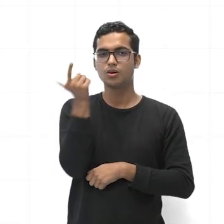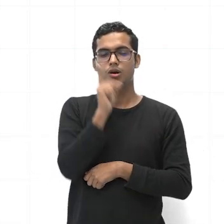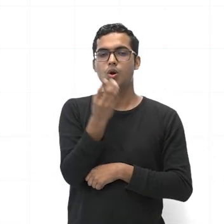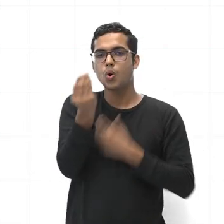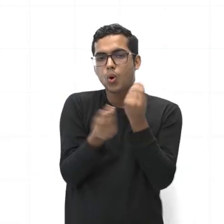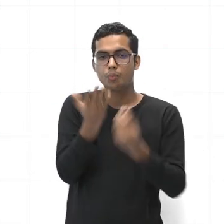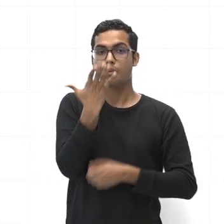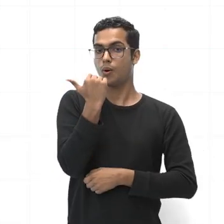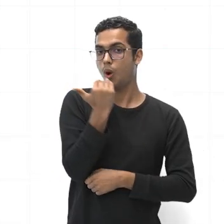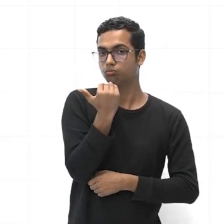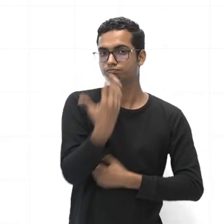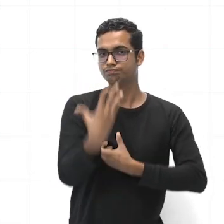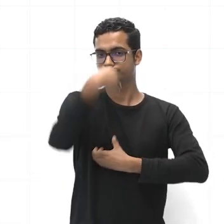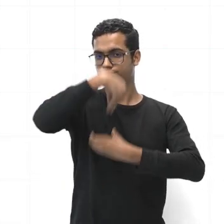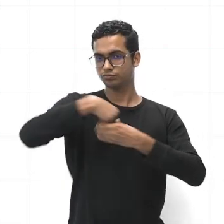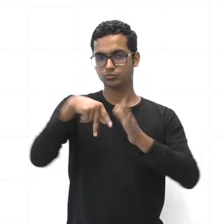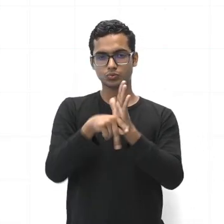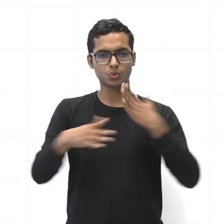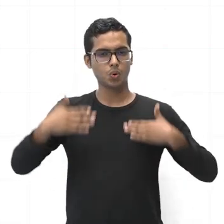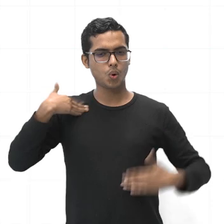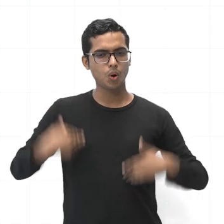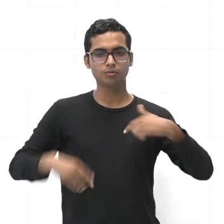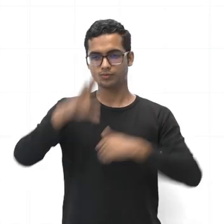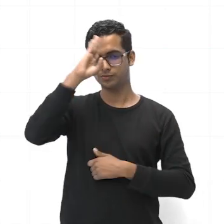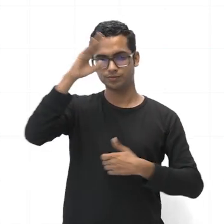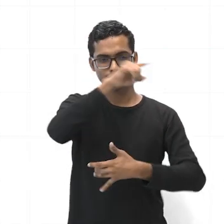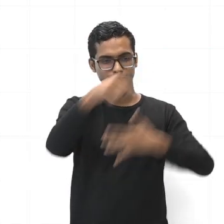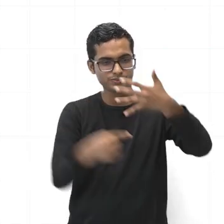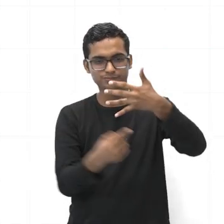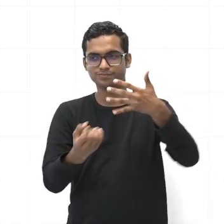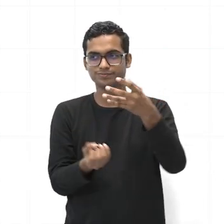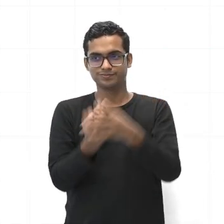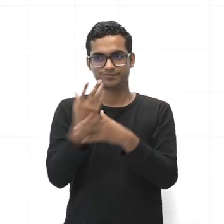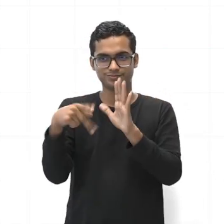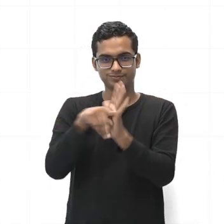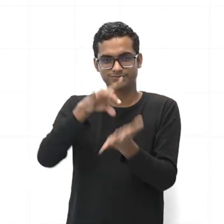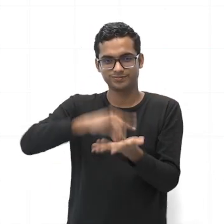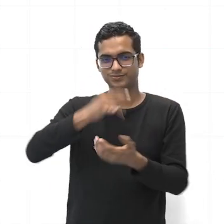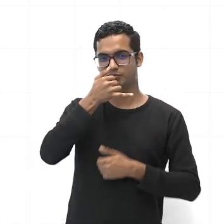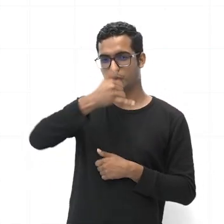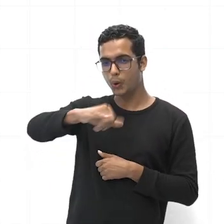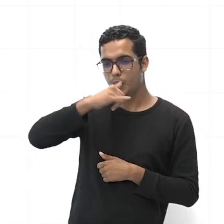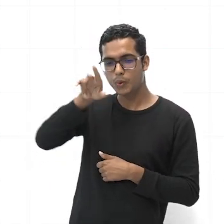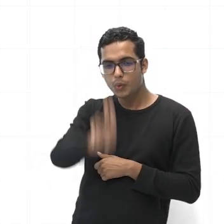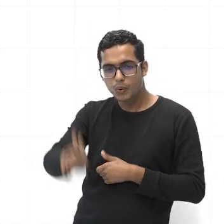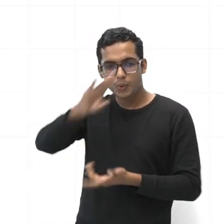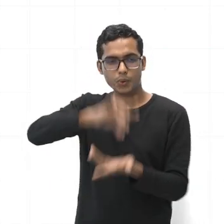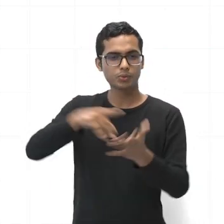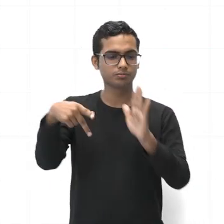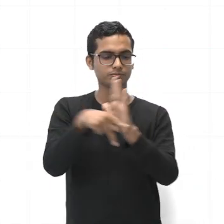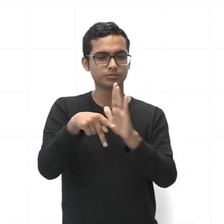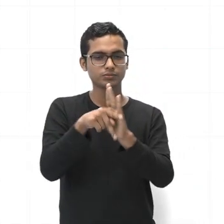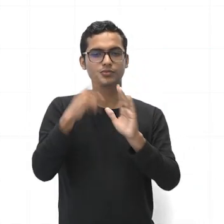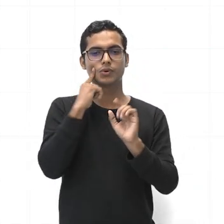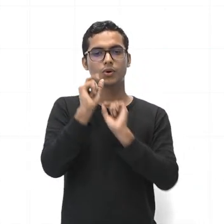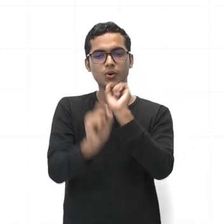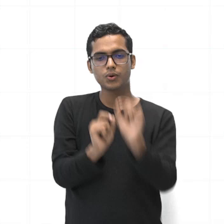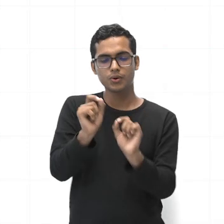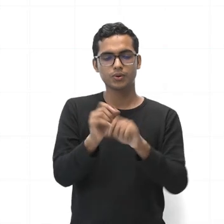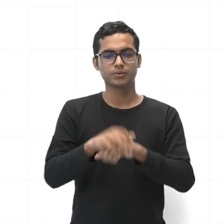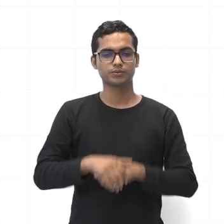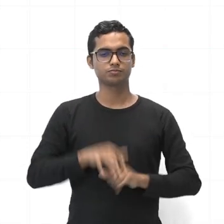da alimentação. As principais fontes de energia utilizadas nessas